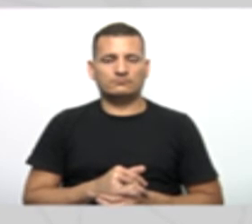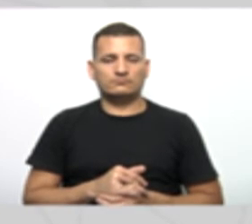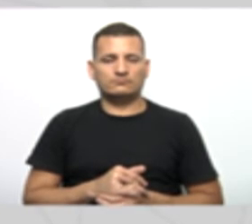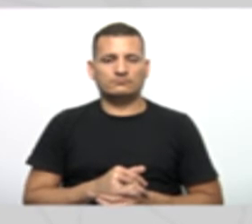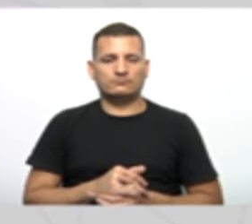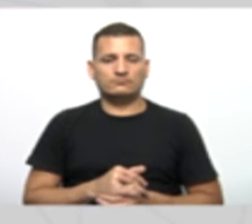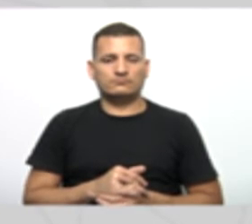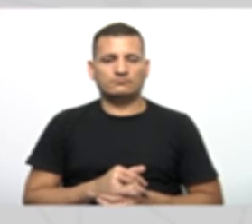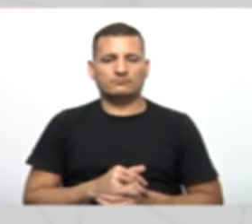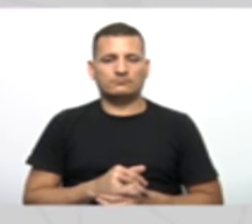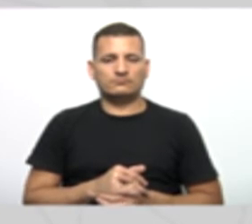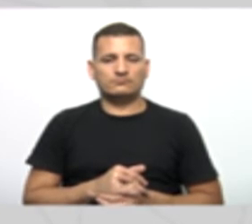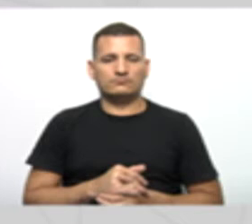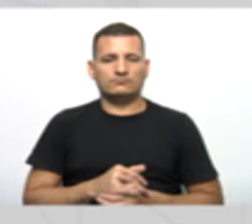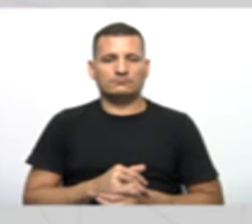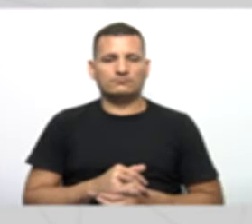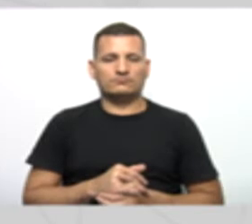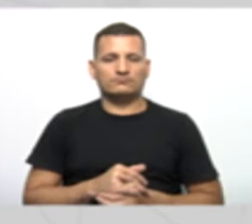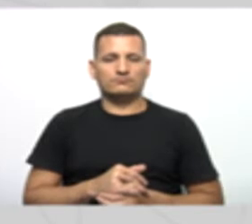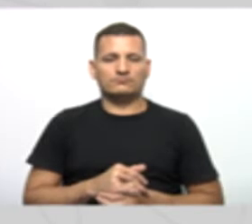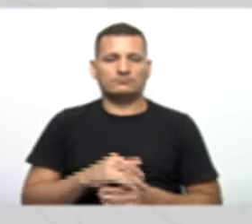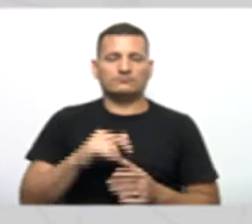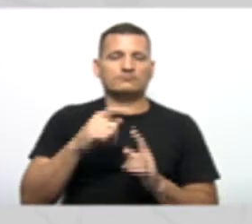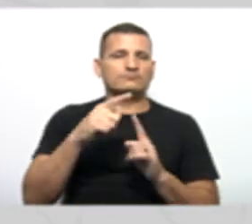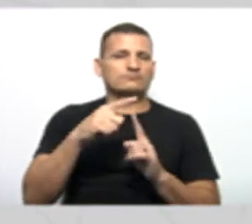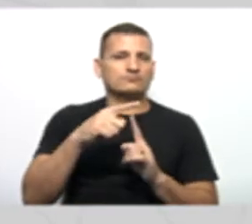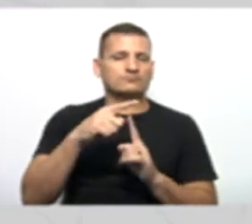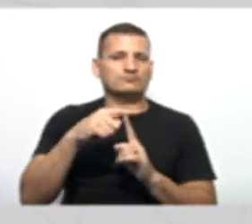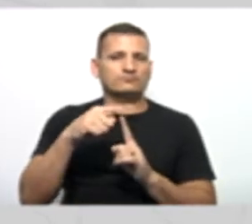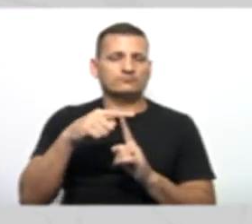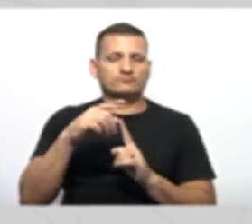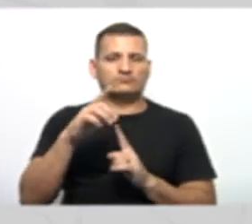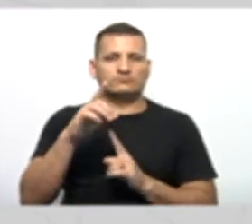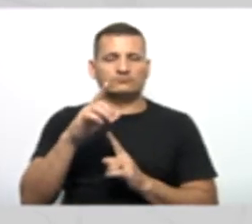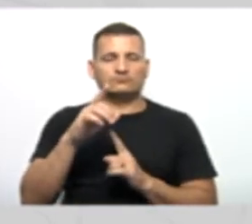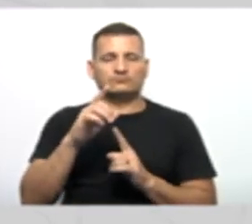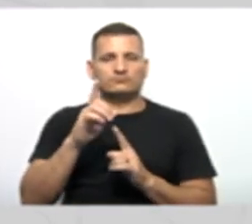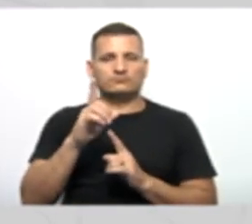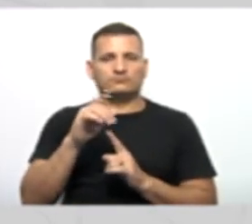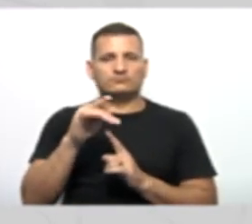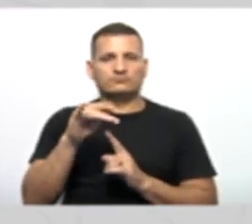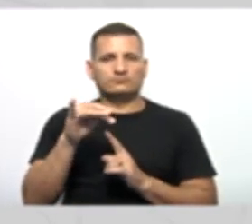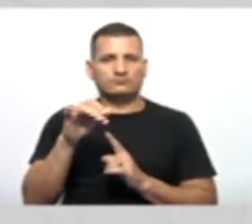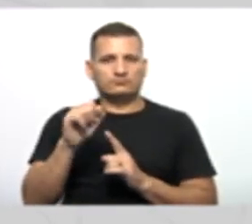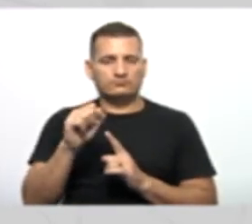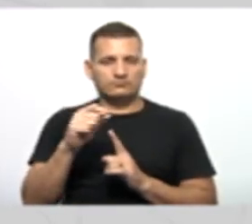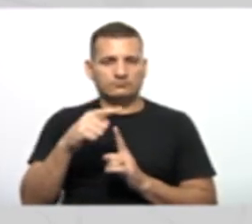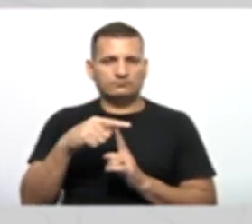de alguns tipos de dados. Por exemplo,